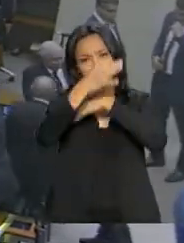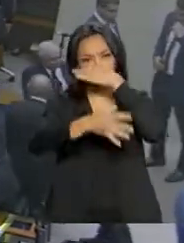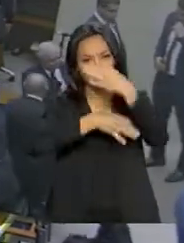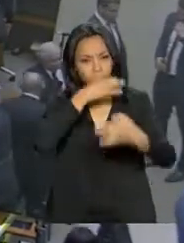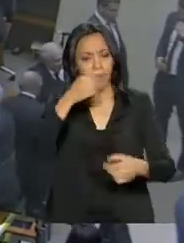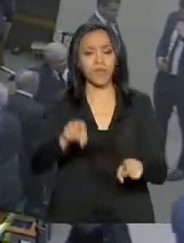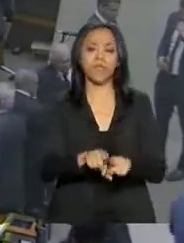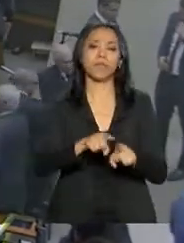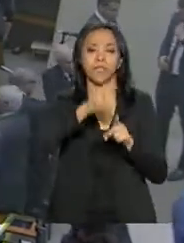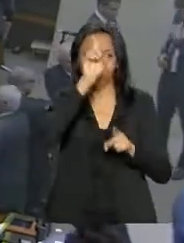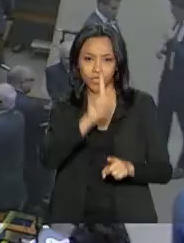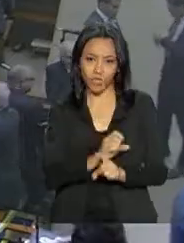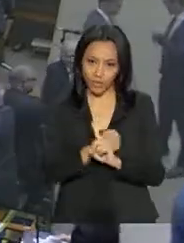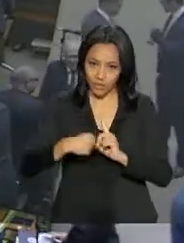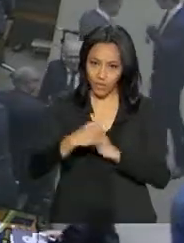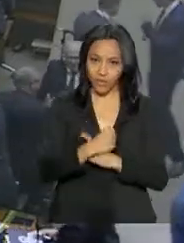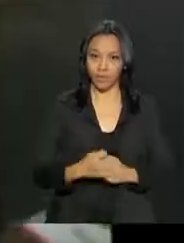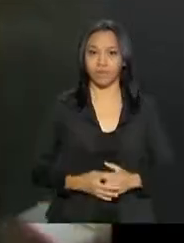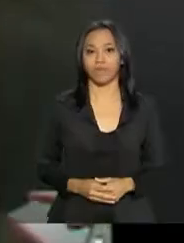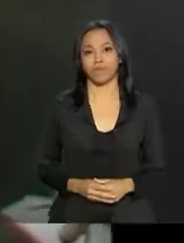de direitos sociais.